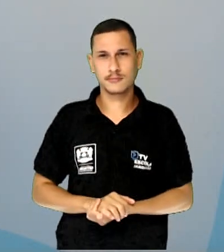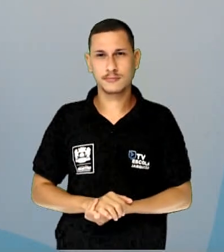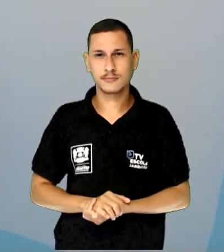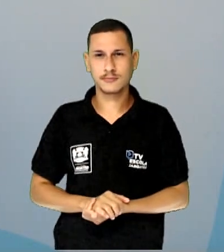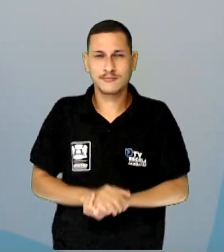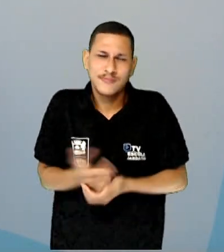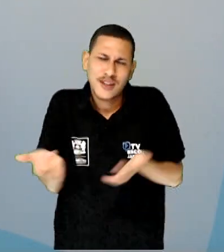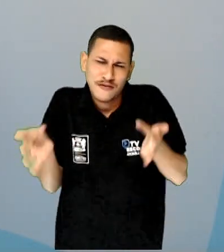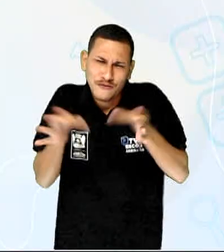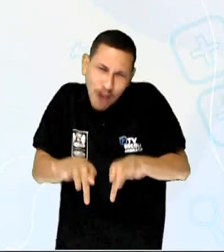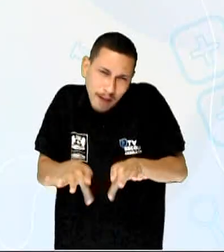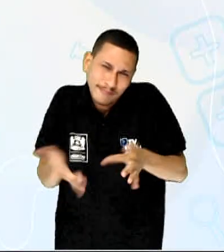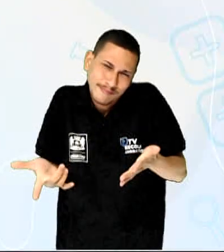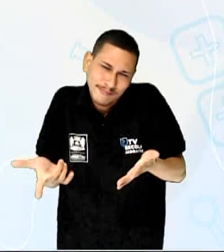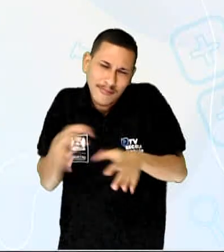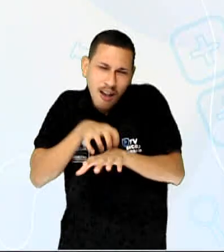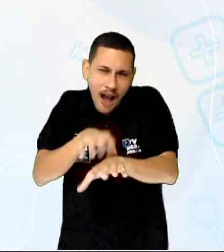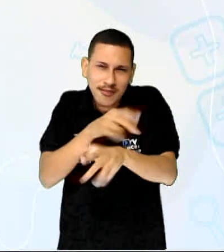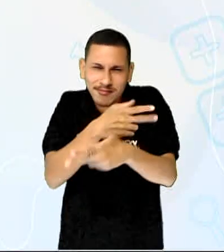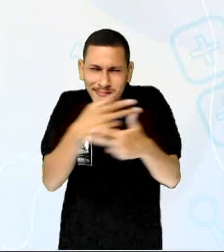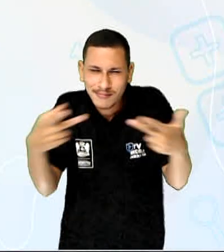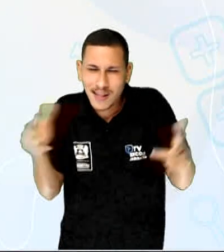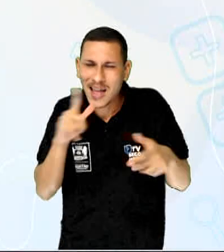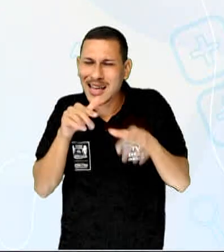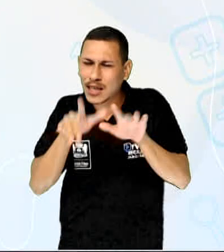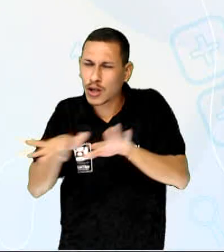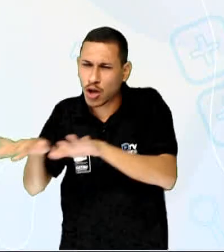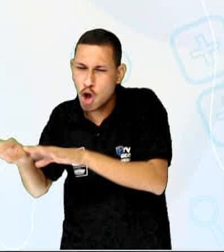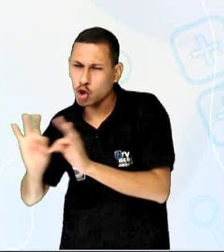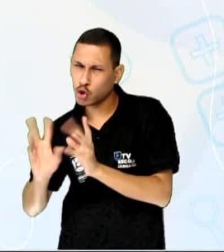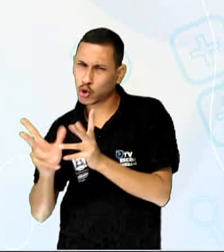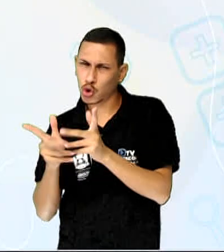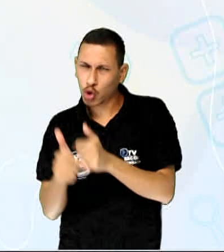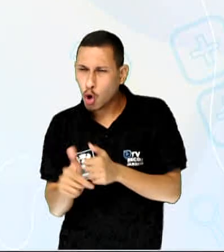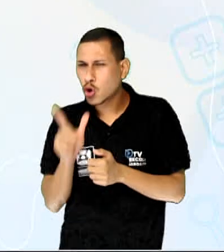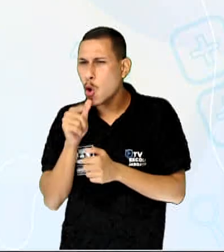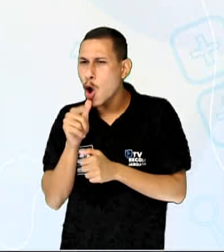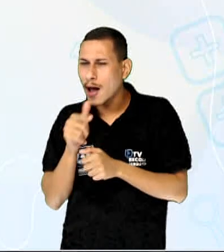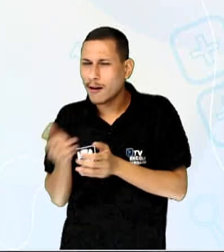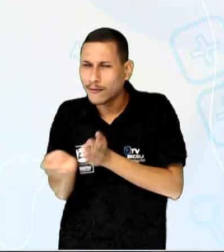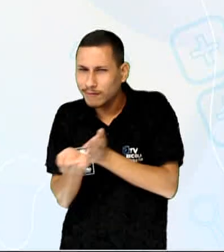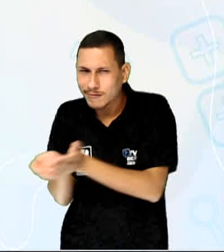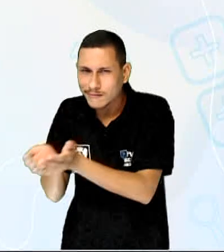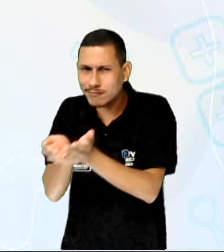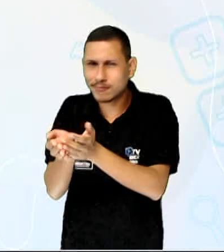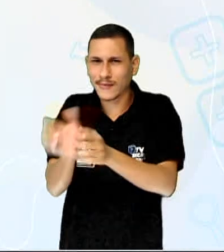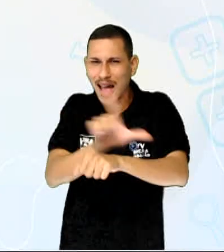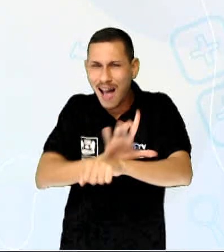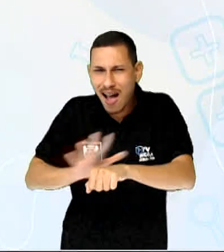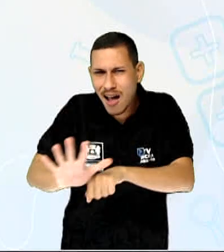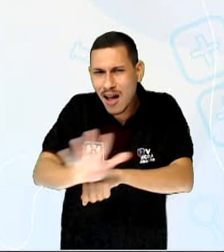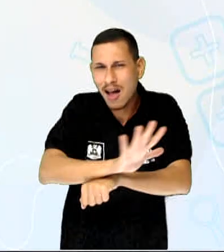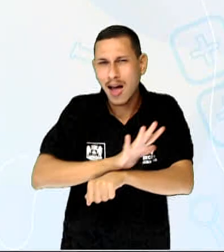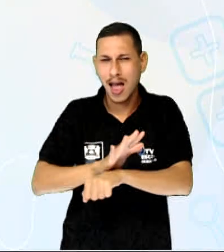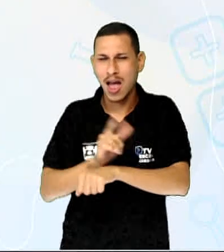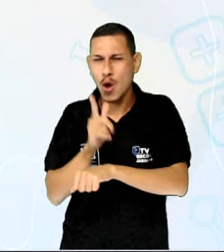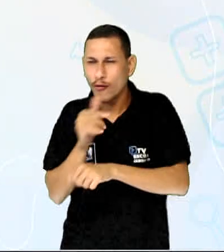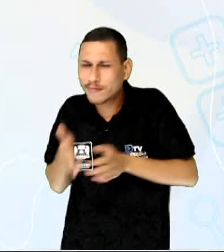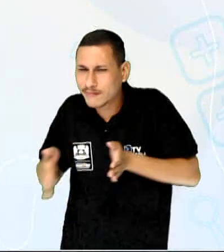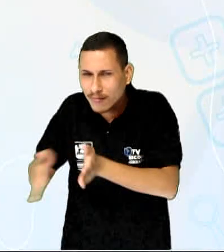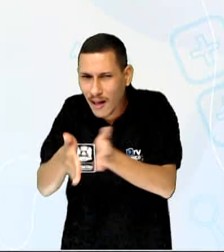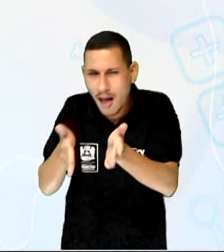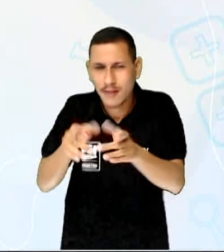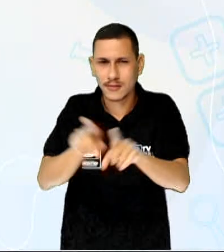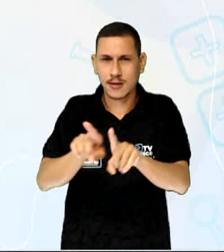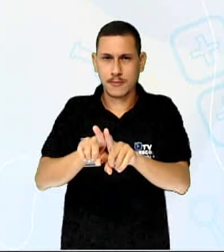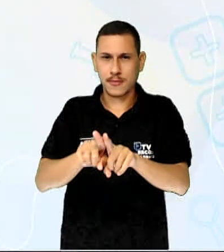E por fim, os marítimos, que é todo e qualquer transporte que se locomove nos rios, lagos, mares e oceanos. Esse é